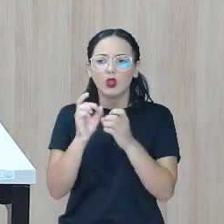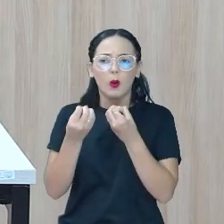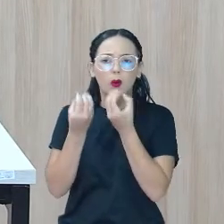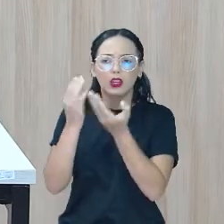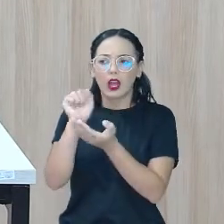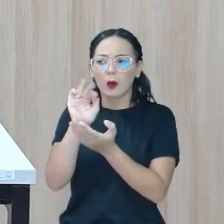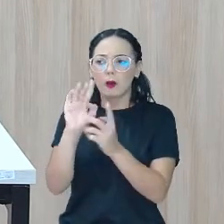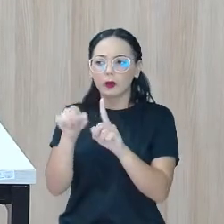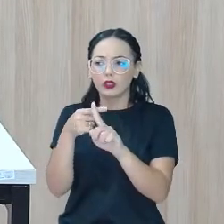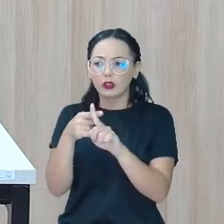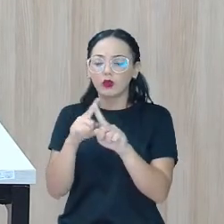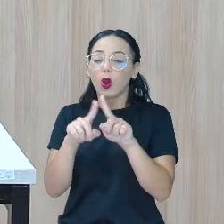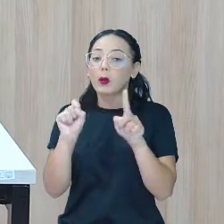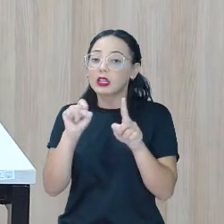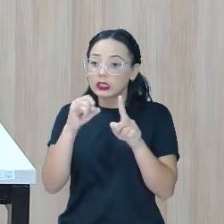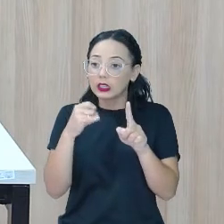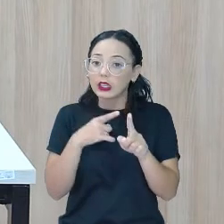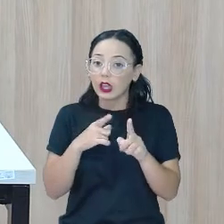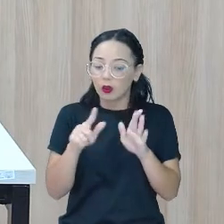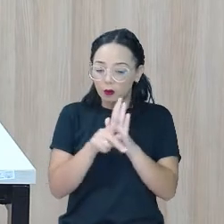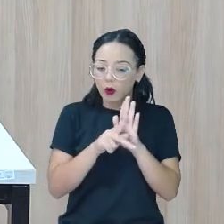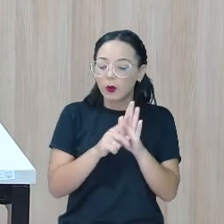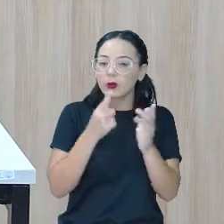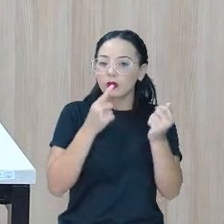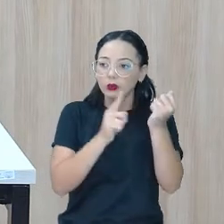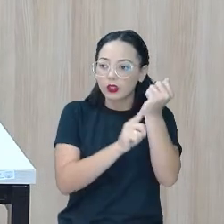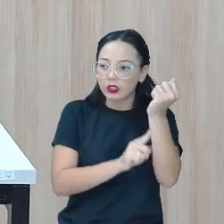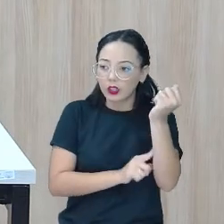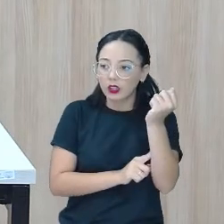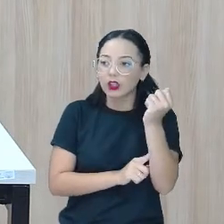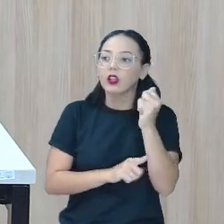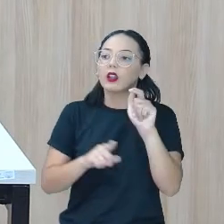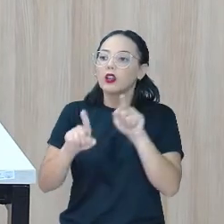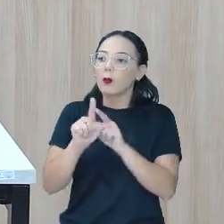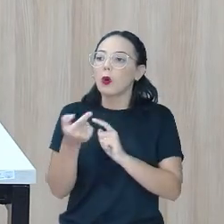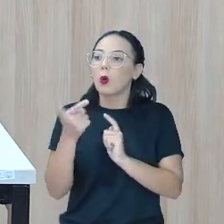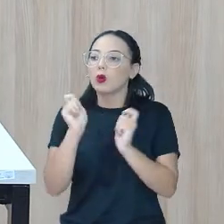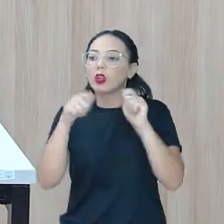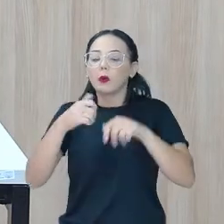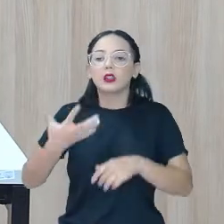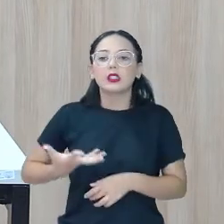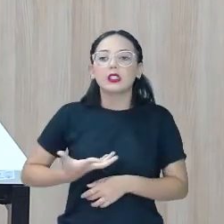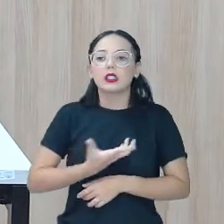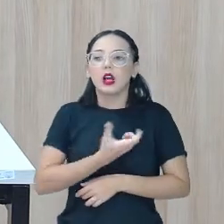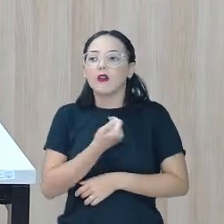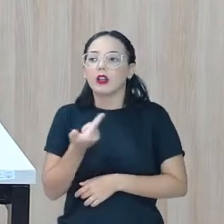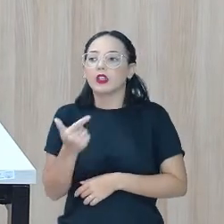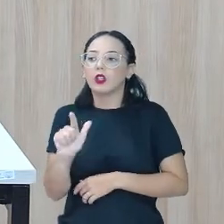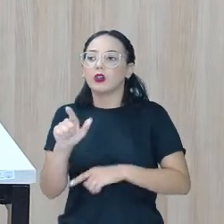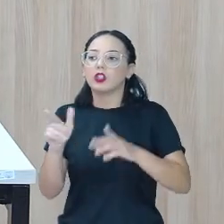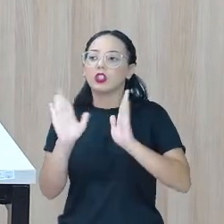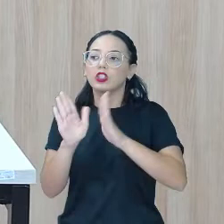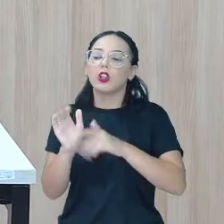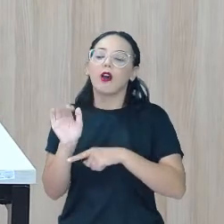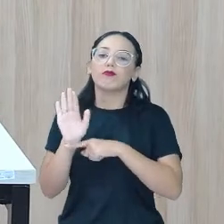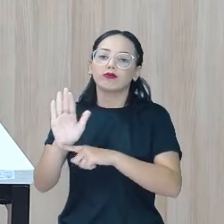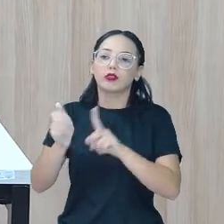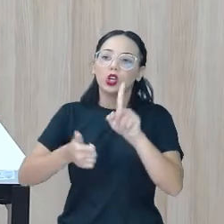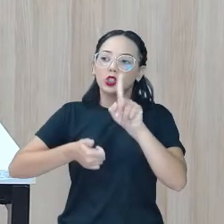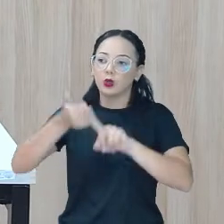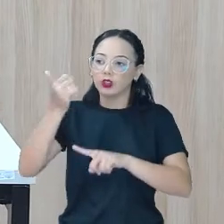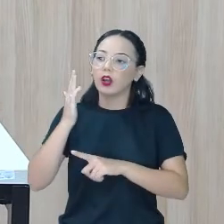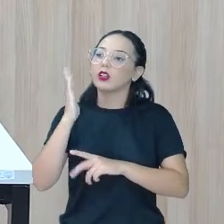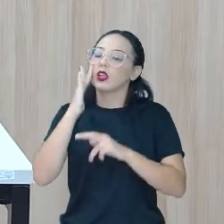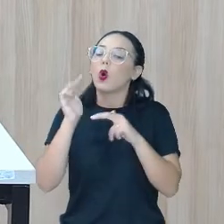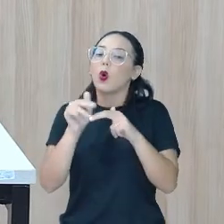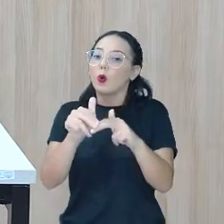positivo. Mas se tem no banco de sangue esse, gente, o outro, que pode salvar a vida de outras pessoas, já vai ser uma vantagem.